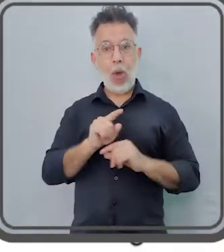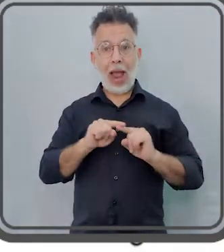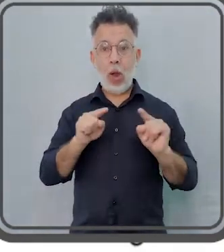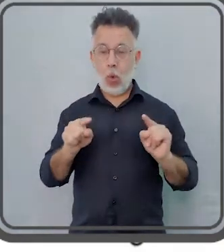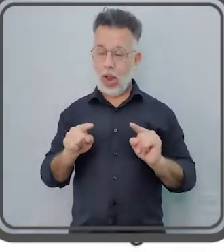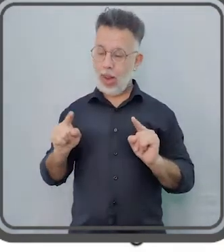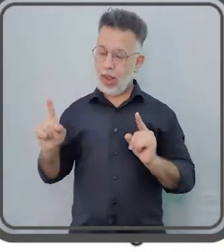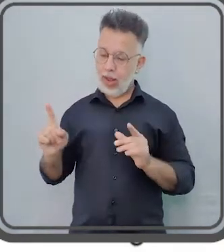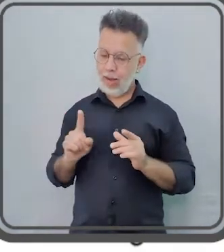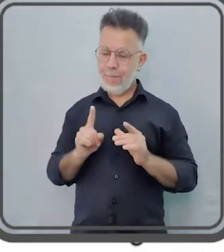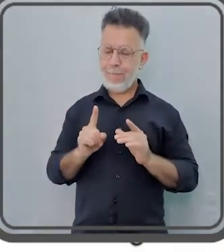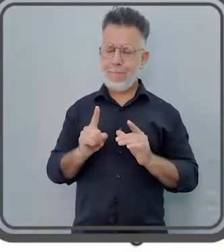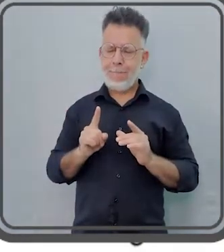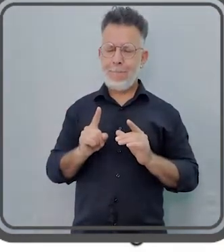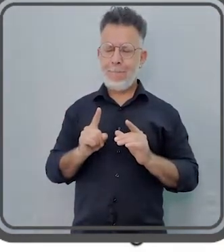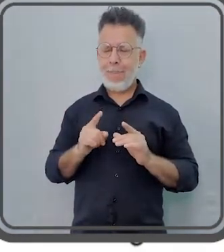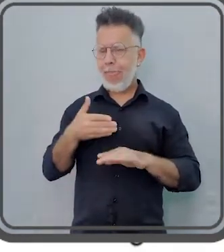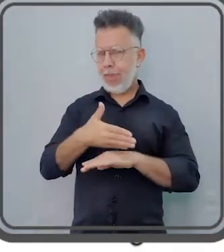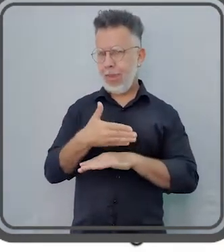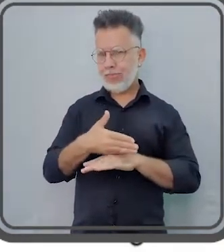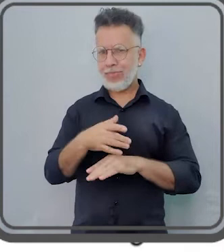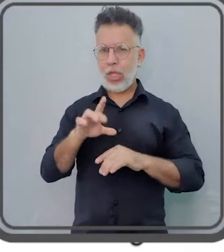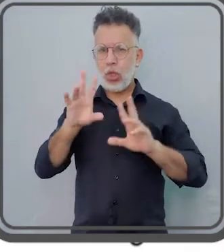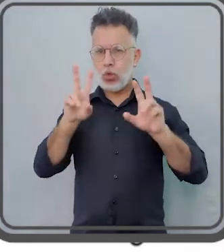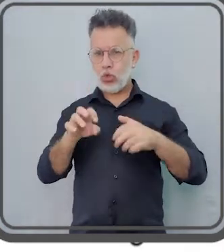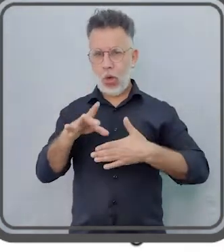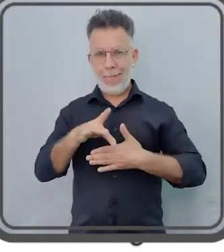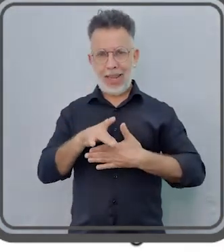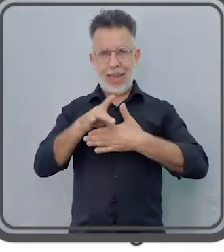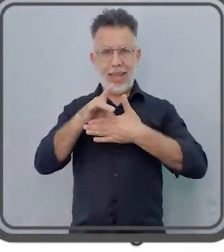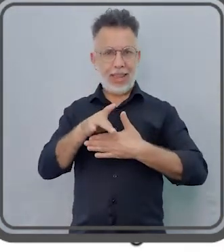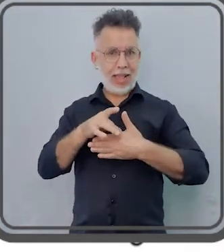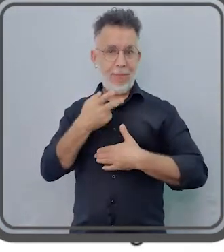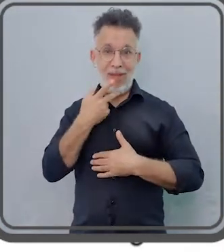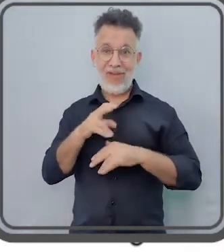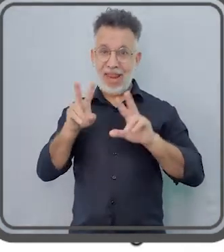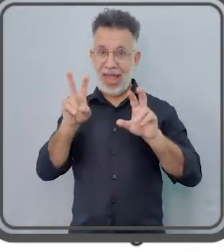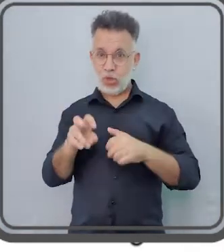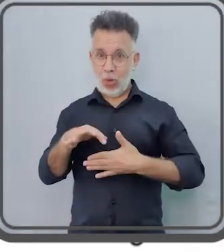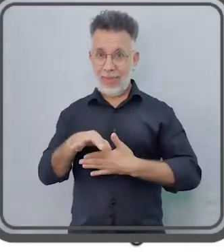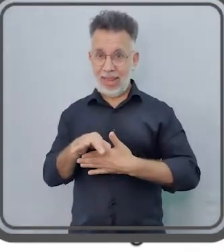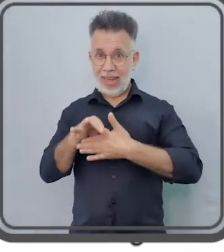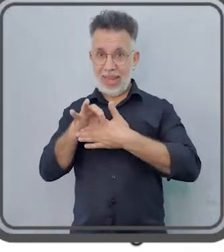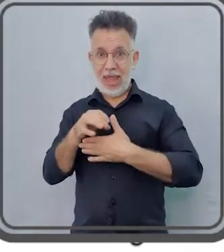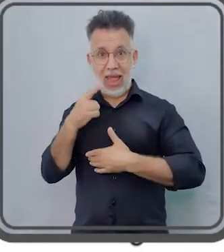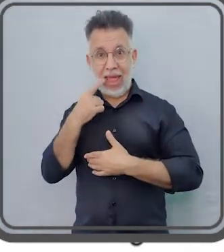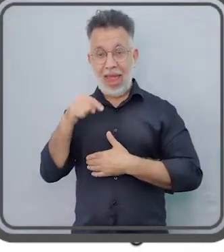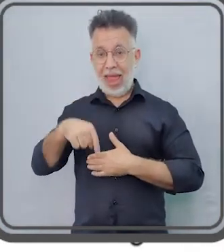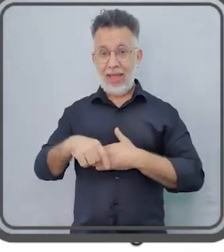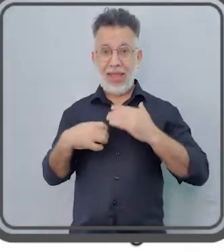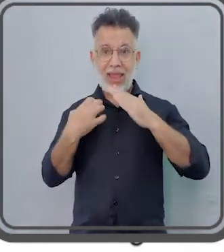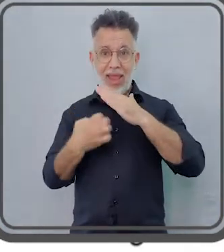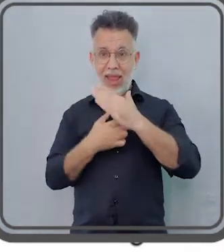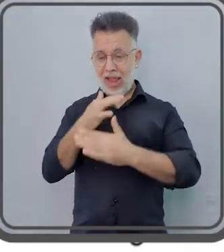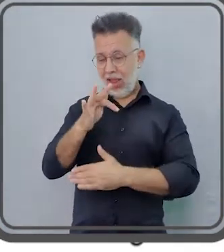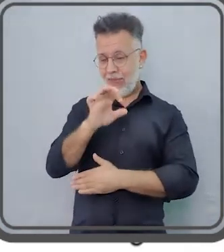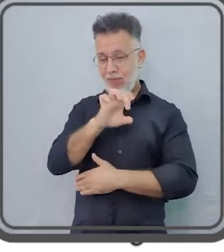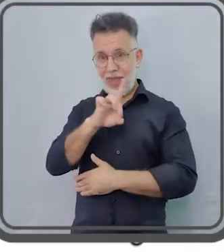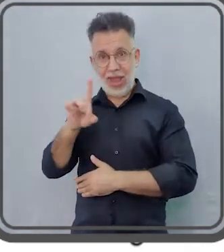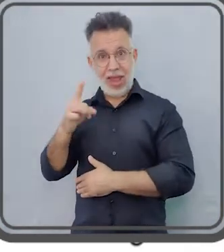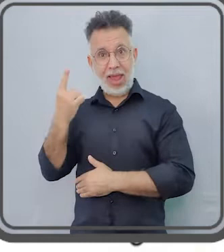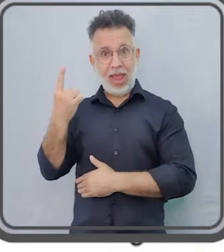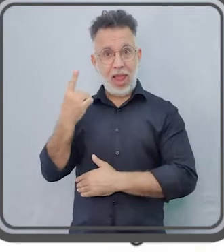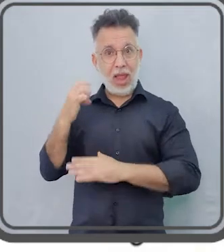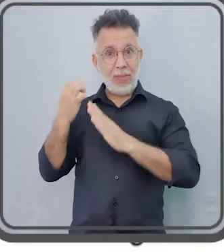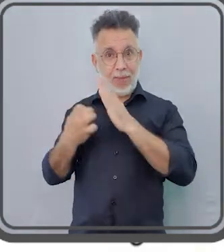de liderança, já tomando assim liberdade para falar um pouco sobre isso, a FIU é uma empresa que recebeu a primeira captação de